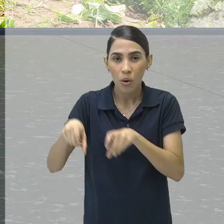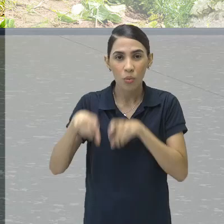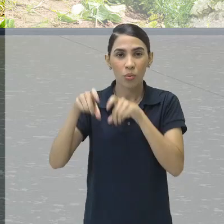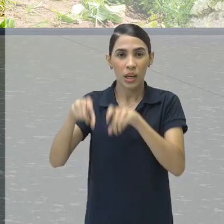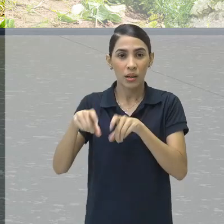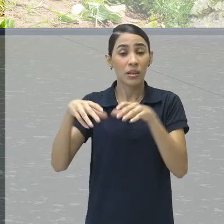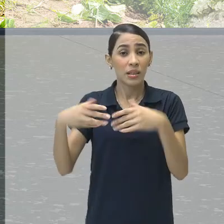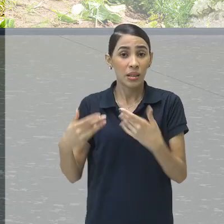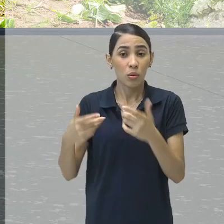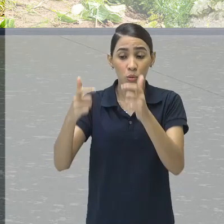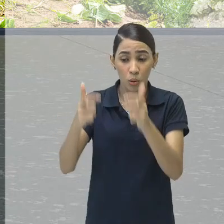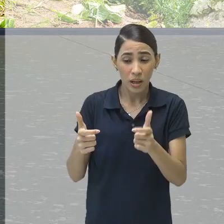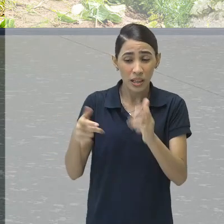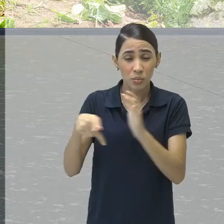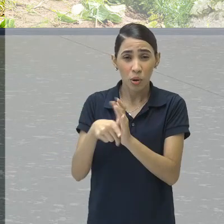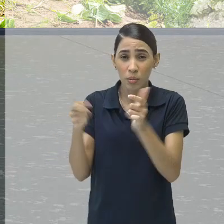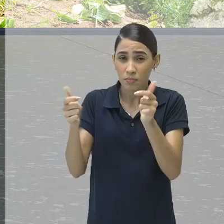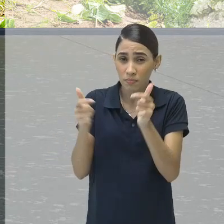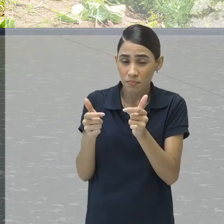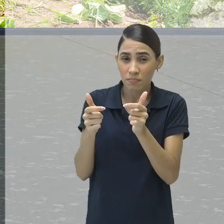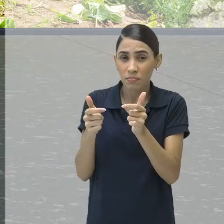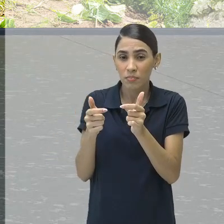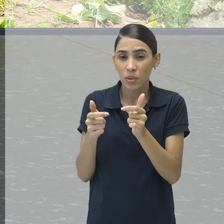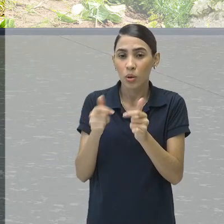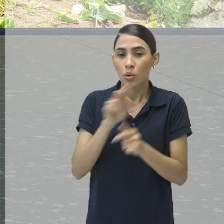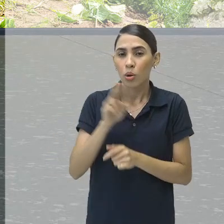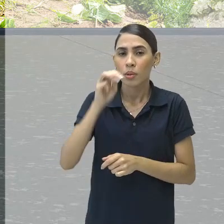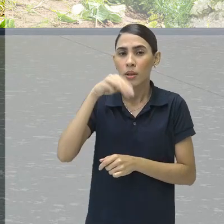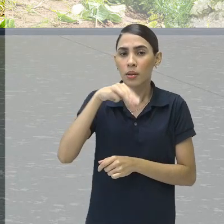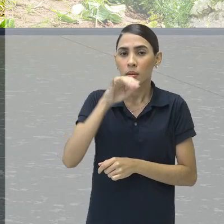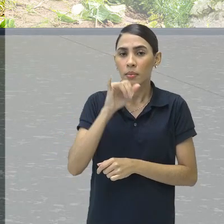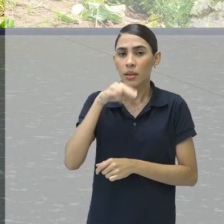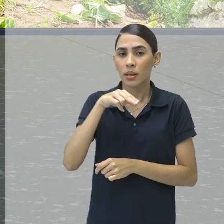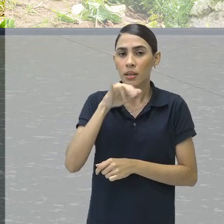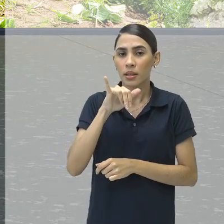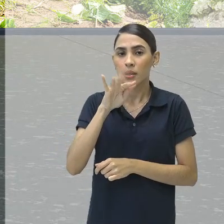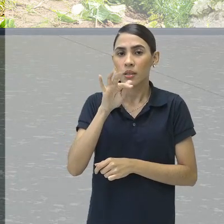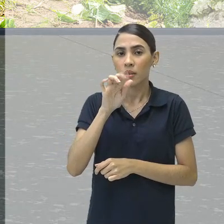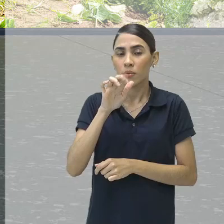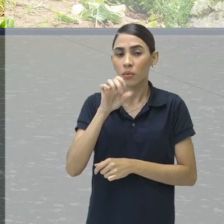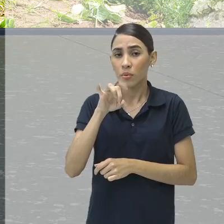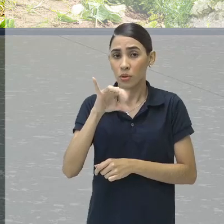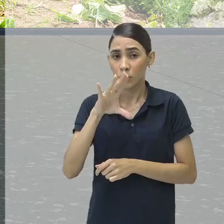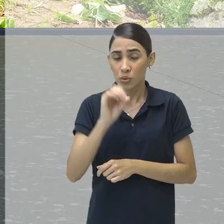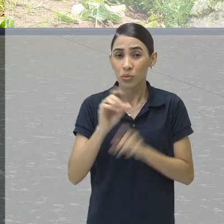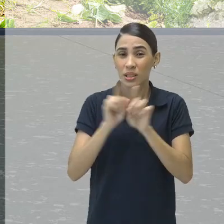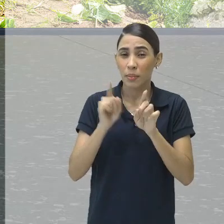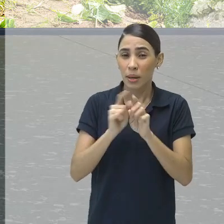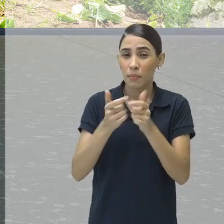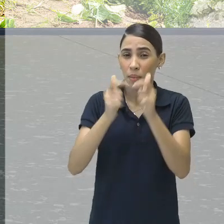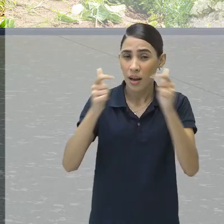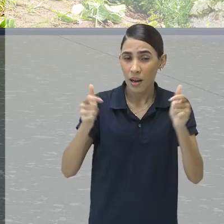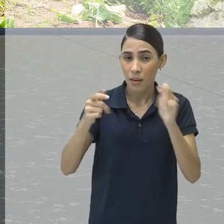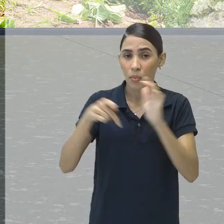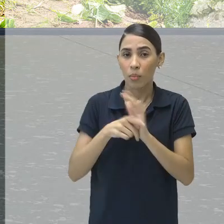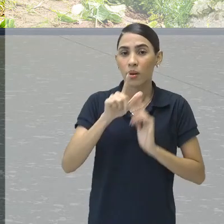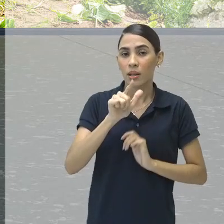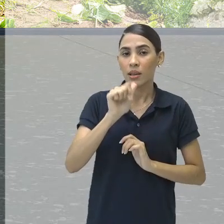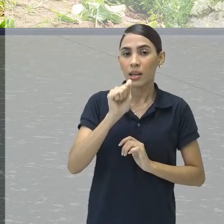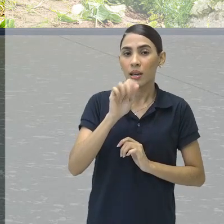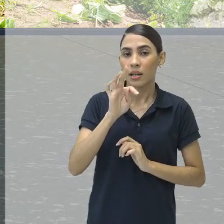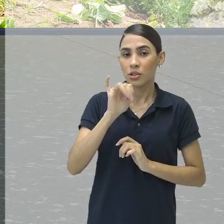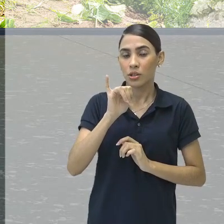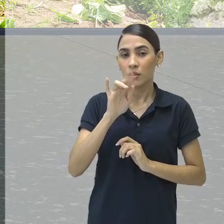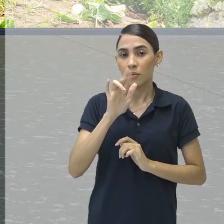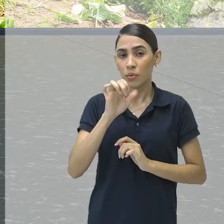essas propriedades são pequenas, chamadas de minifúndios. Nós temos também as grandes propriedades rurais, chamadas de latifúndios, mas não é o caso da